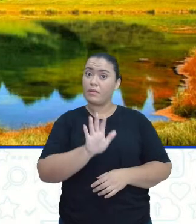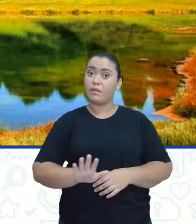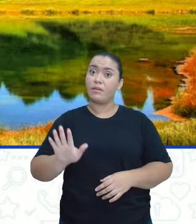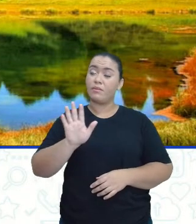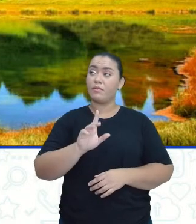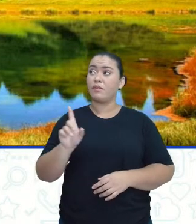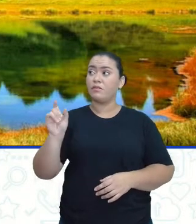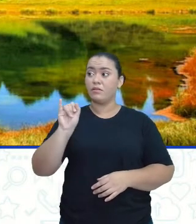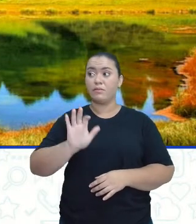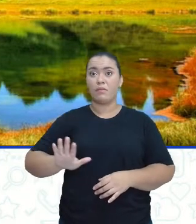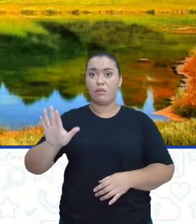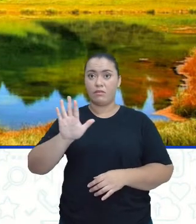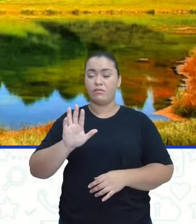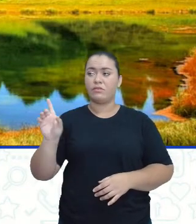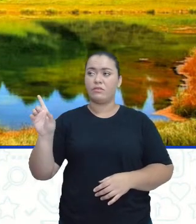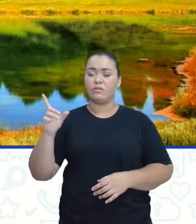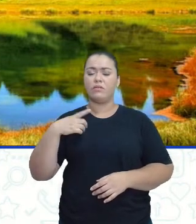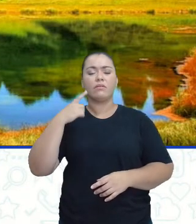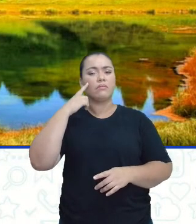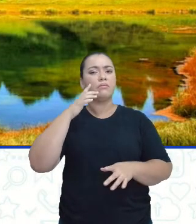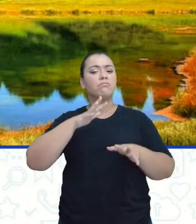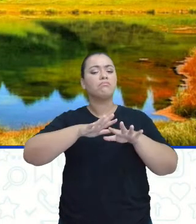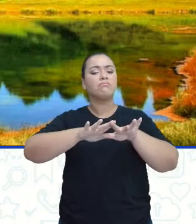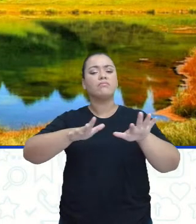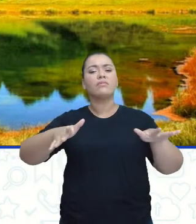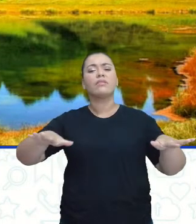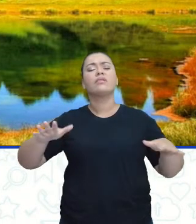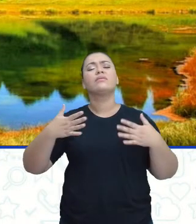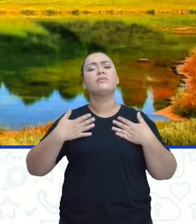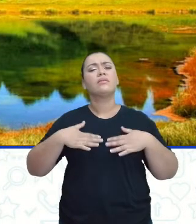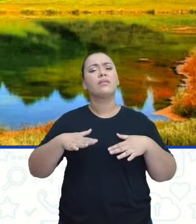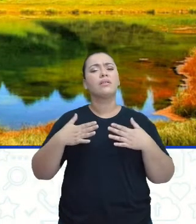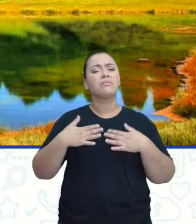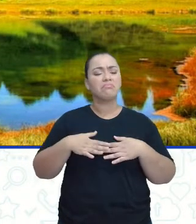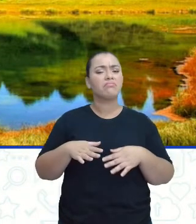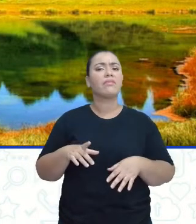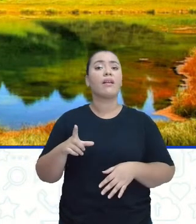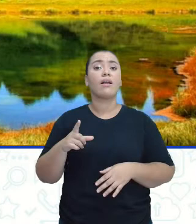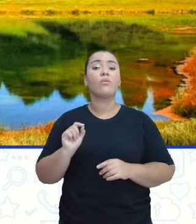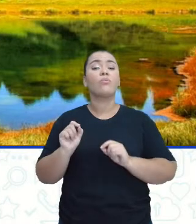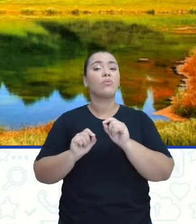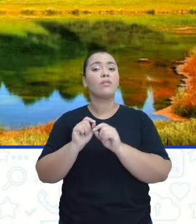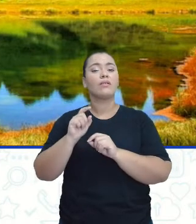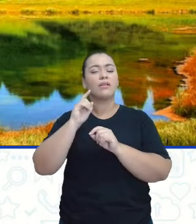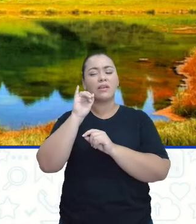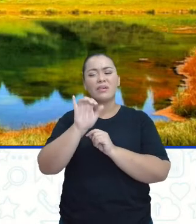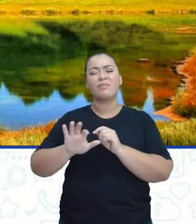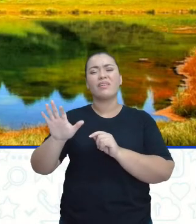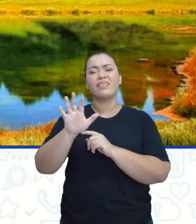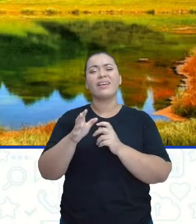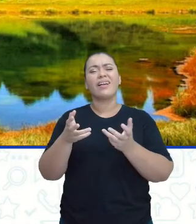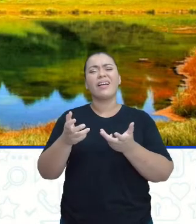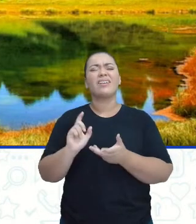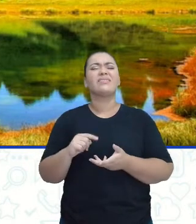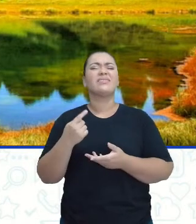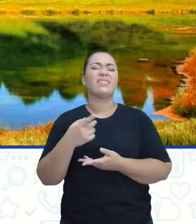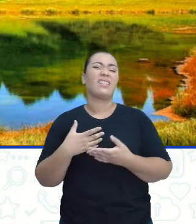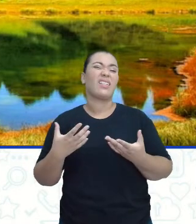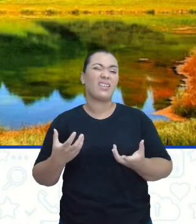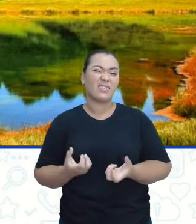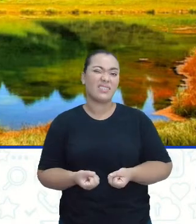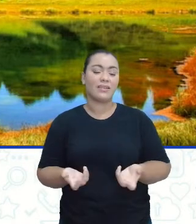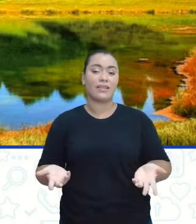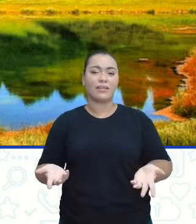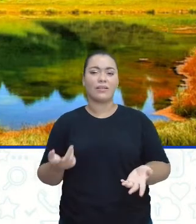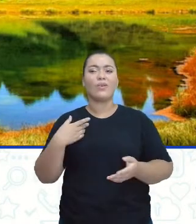uma paisagem bem tranquila, aquela paisagem que a gente quer quando a gente está cansado. Imagina um